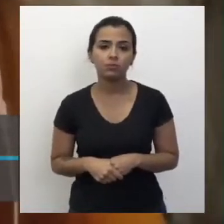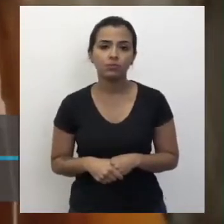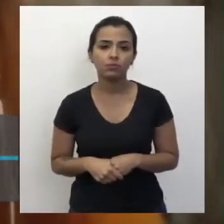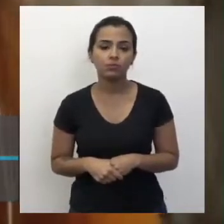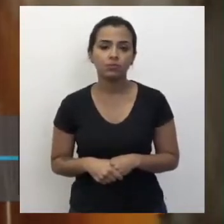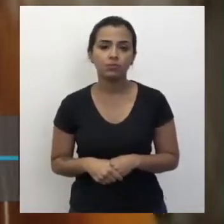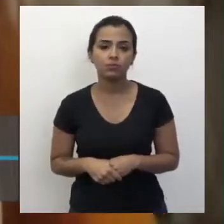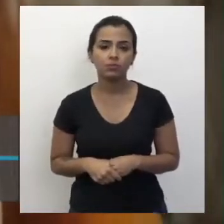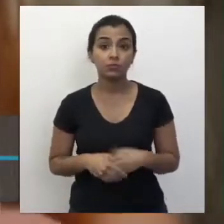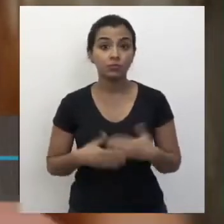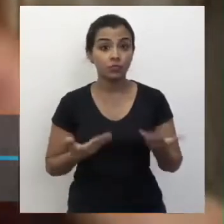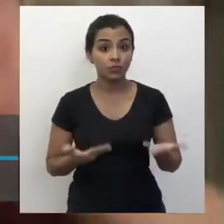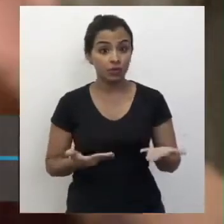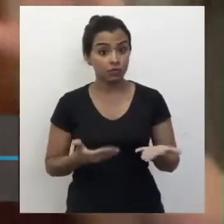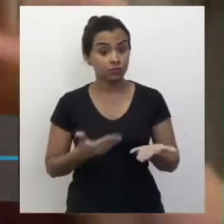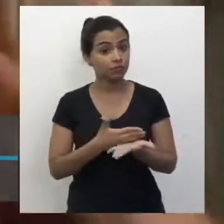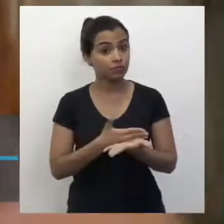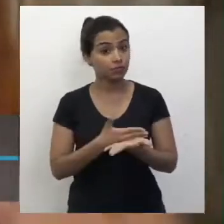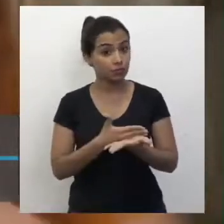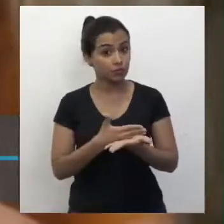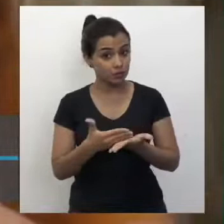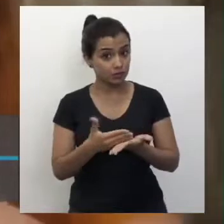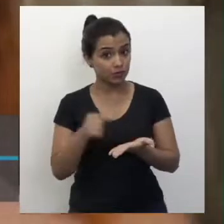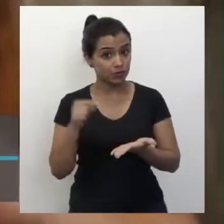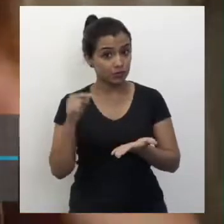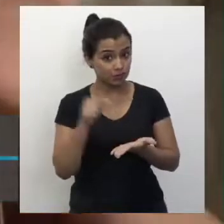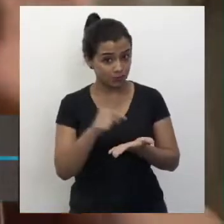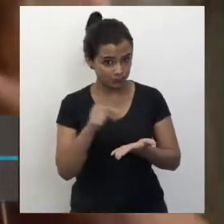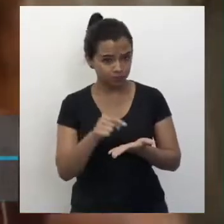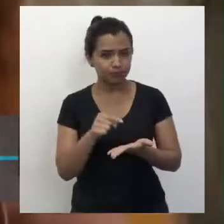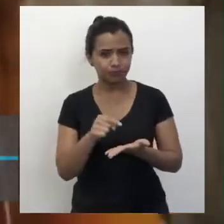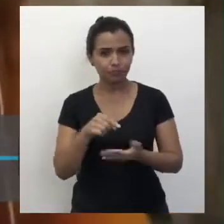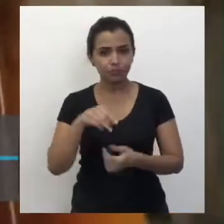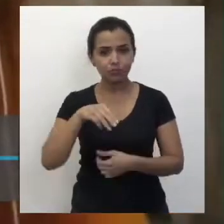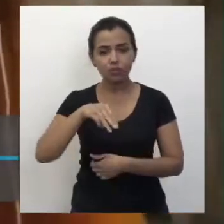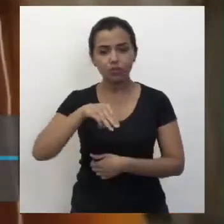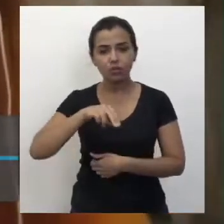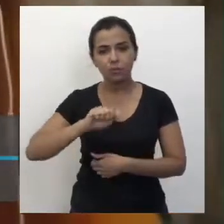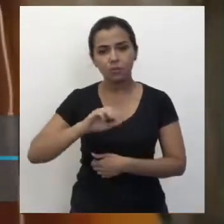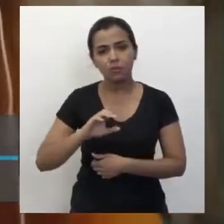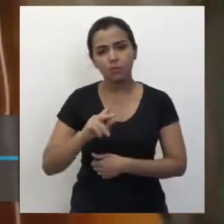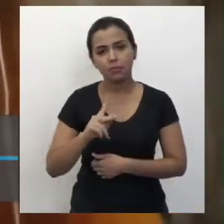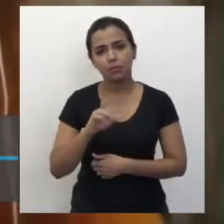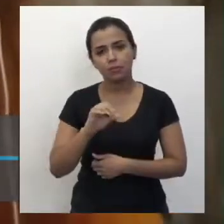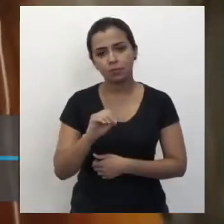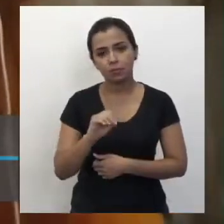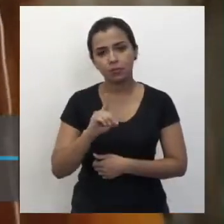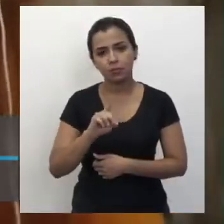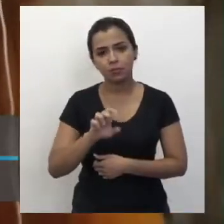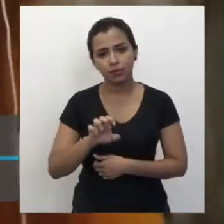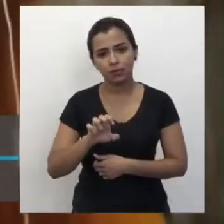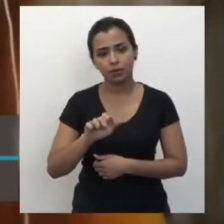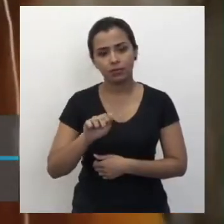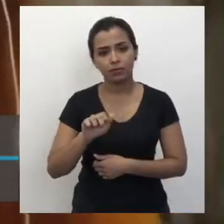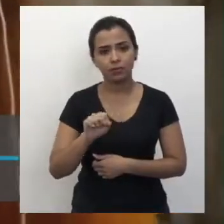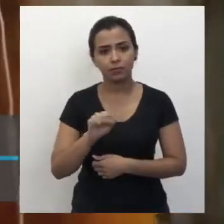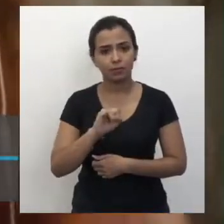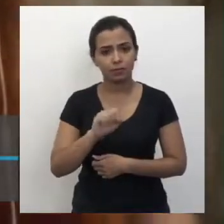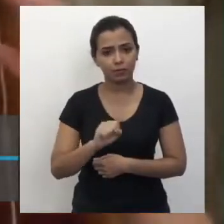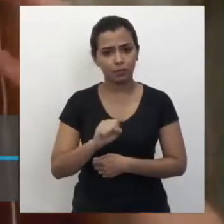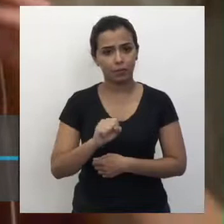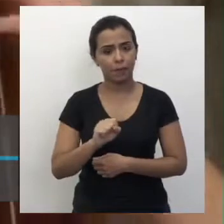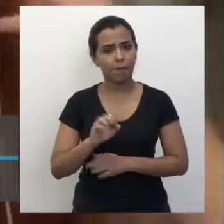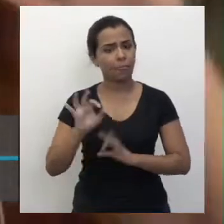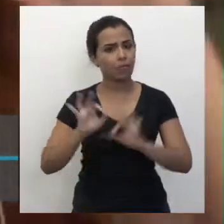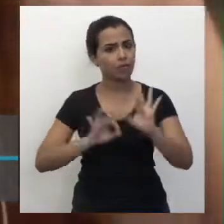Aí, pessoal, a partir desta cena que Machado de Assis constrói para a gente e na qual a gente se